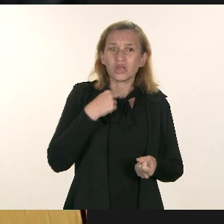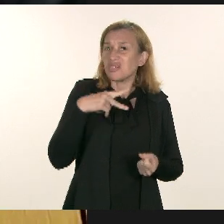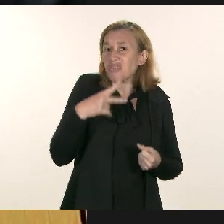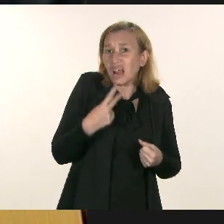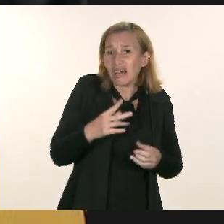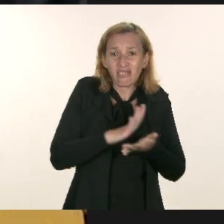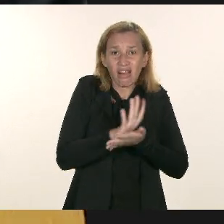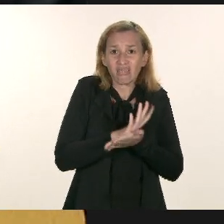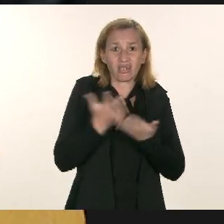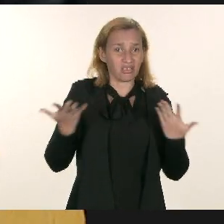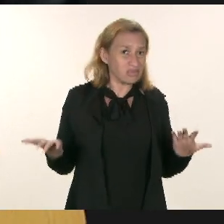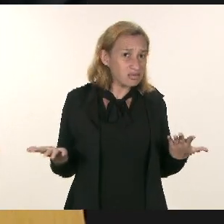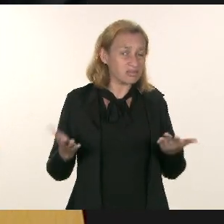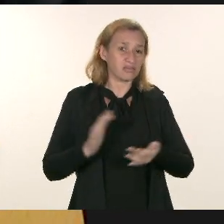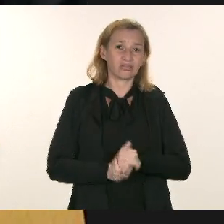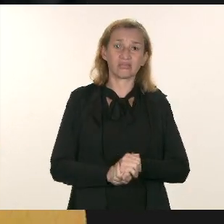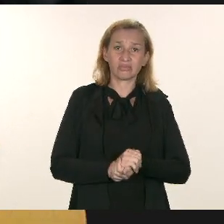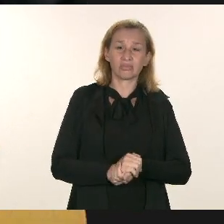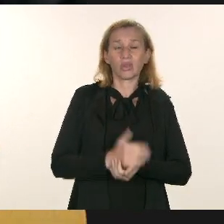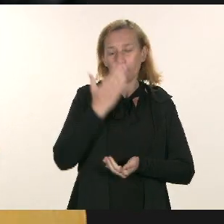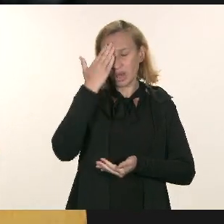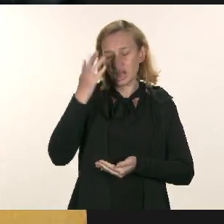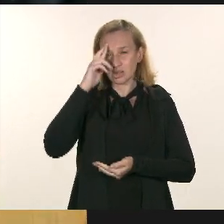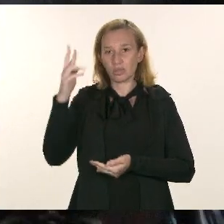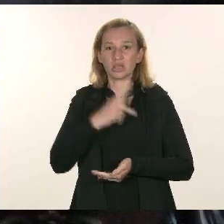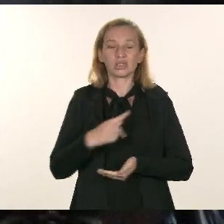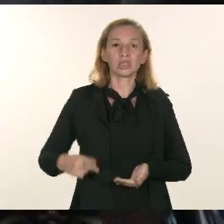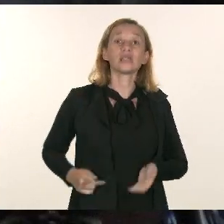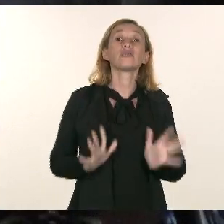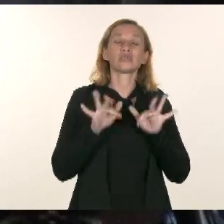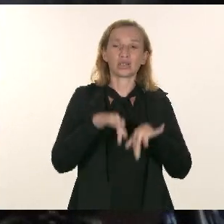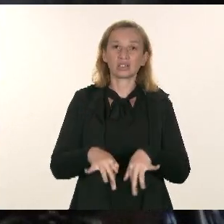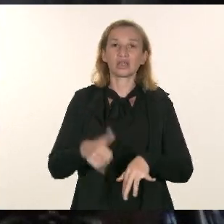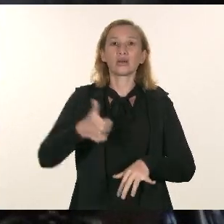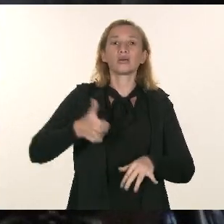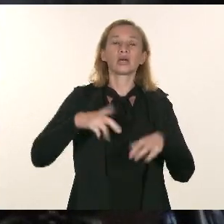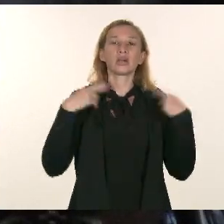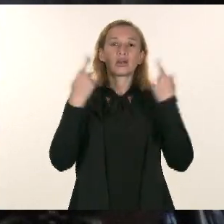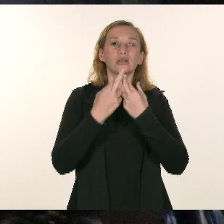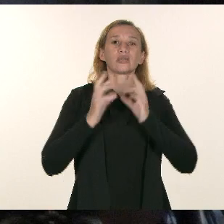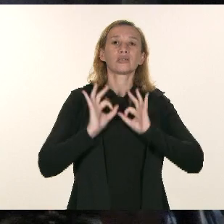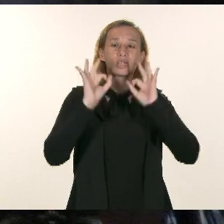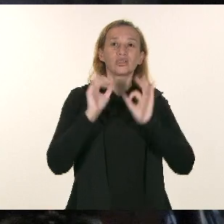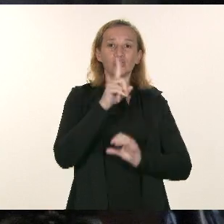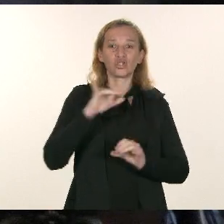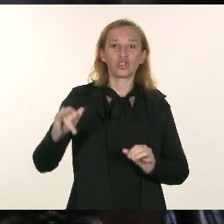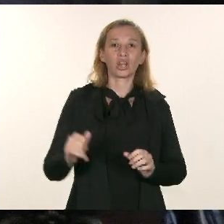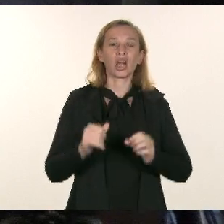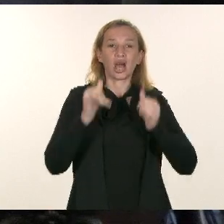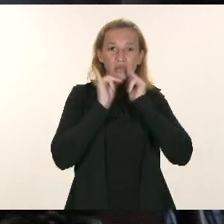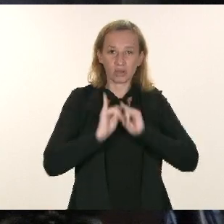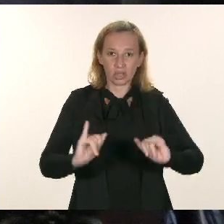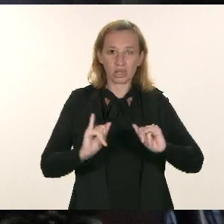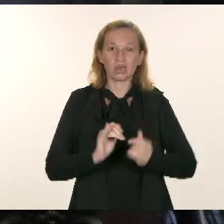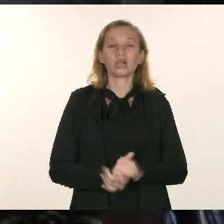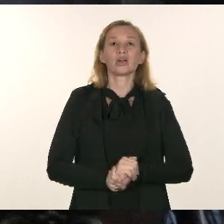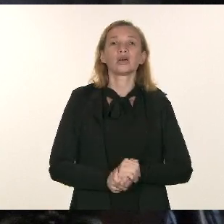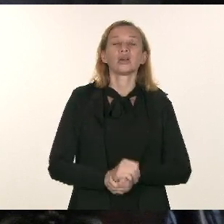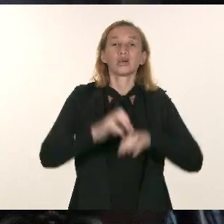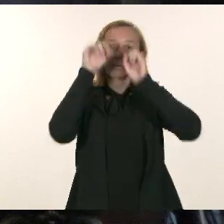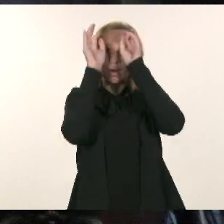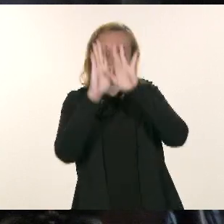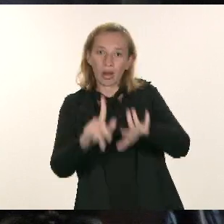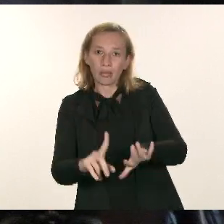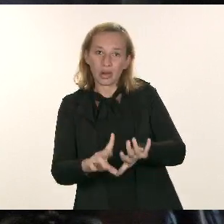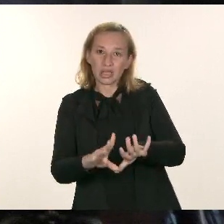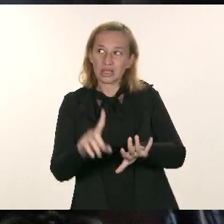abuso. Obrigado, presidente. Está encerrada a primeira sessão extraordinária do dia. Anuncio, havendo número